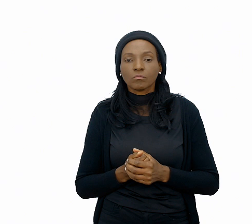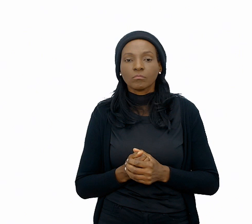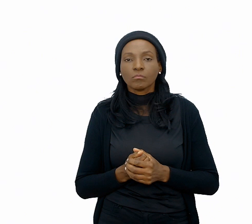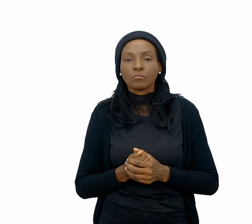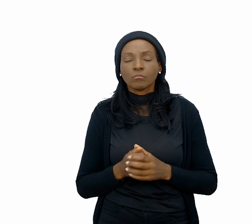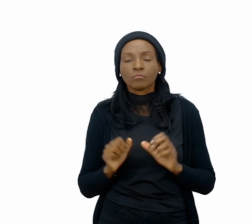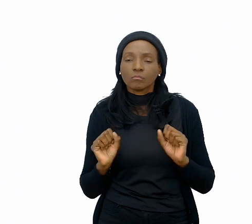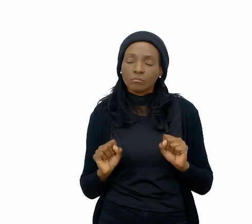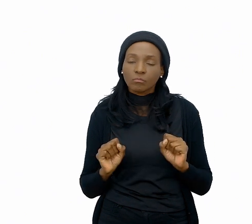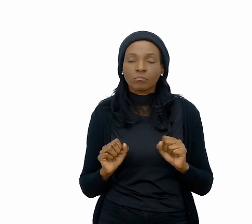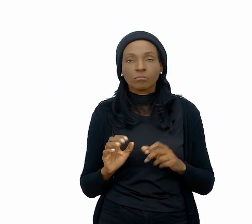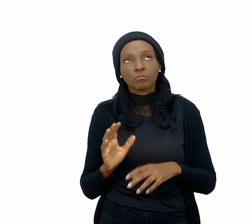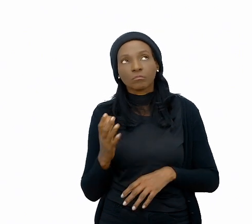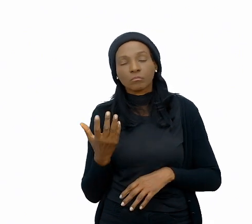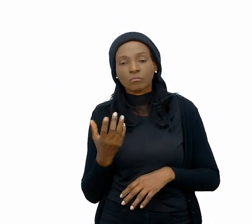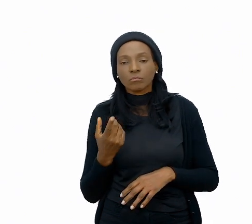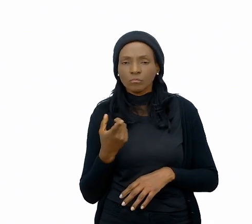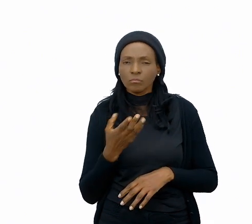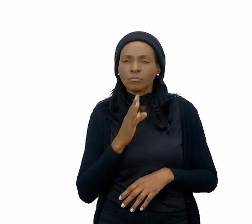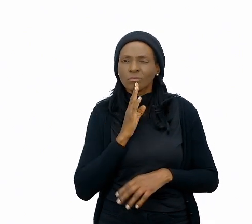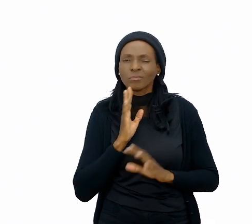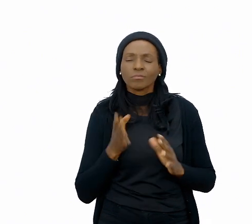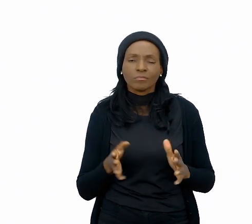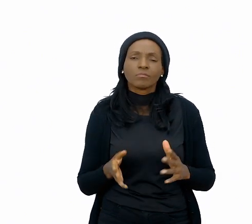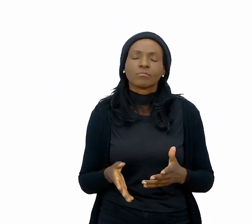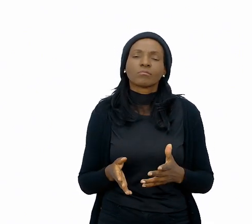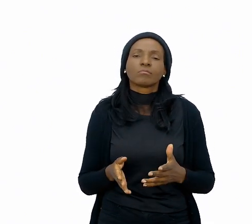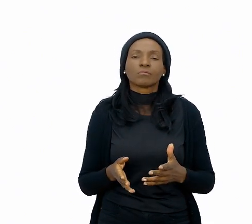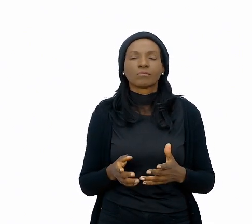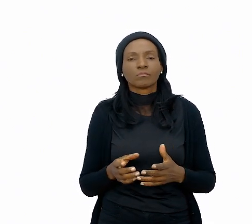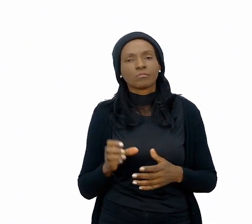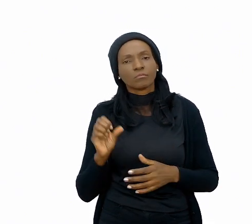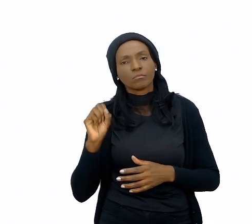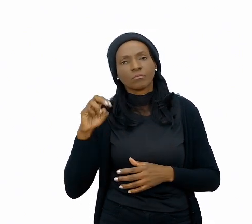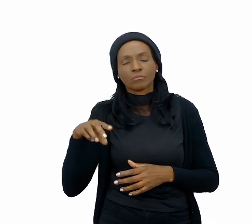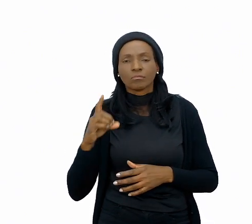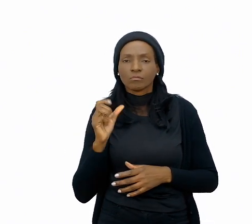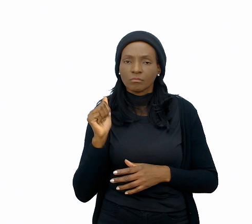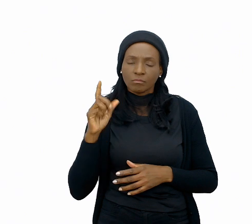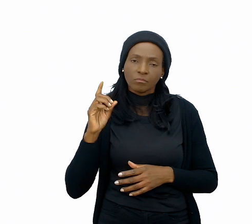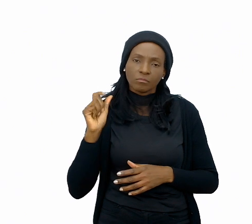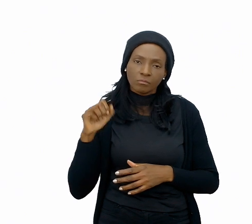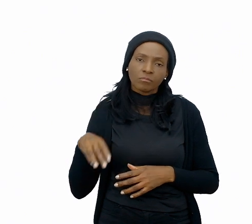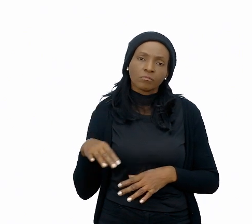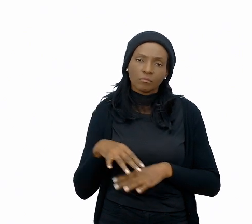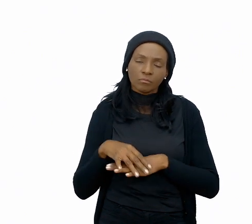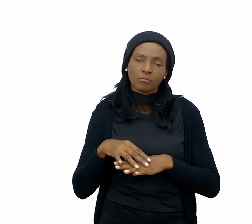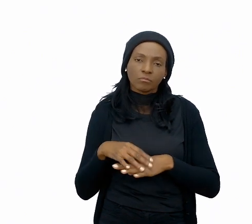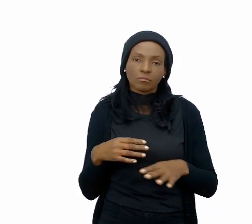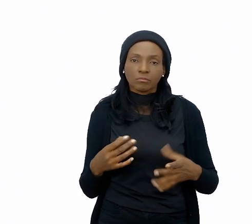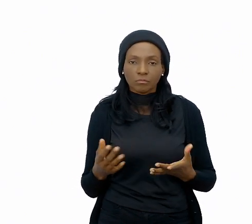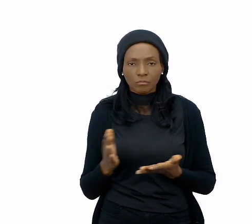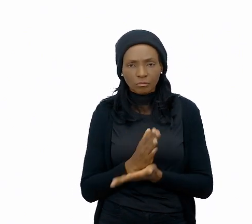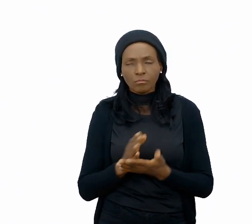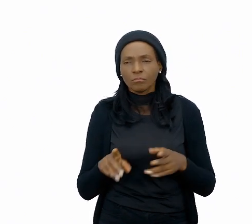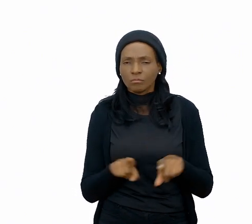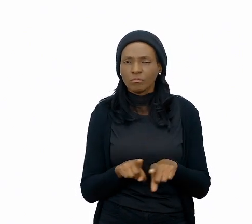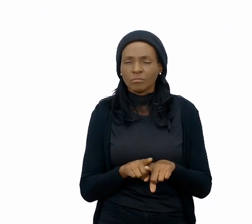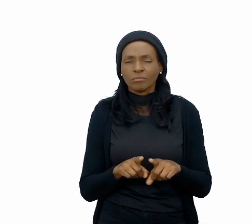Provavelmente muitos de vocês já ouviram falar sobre a sondagem de matemática e alguns também